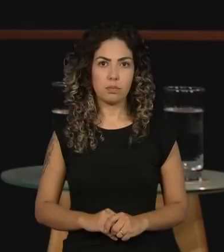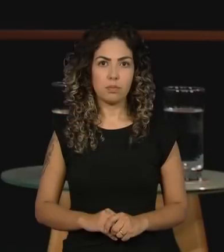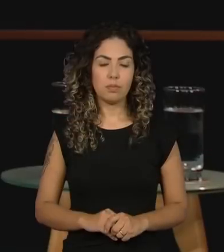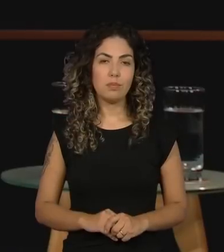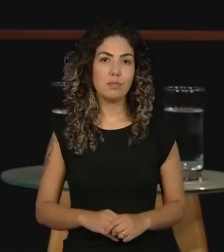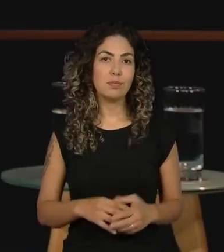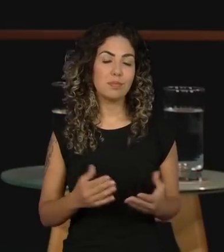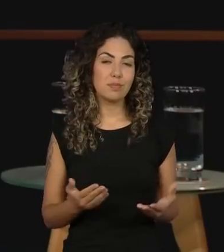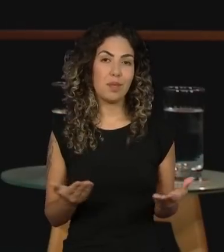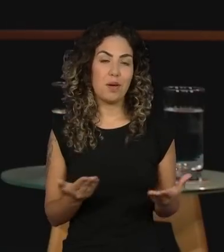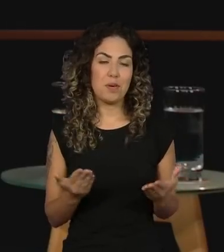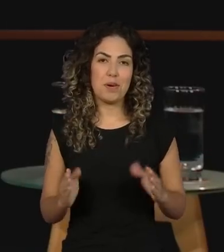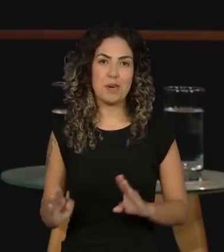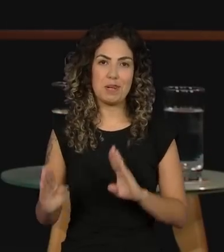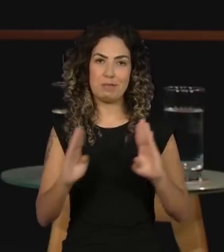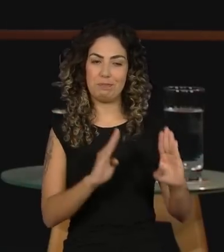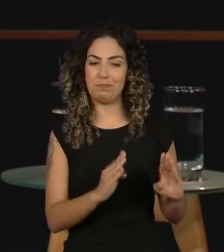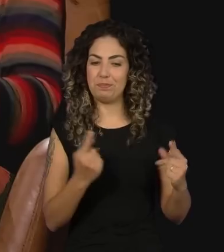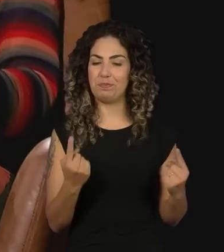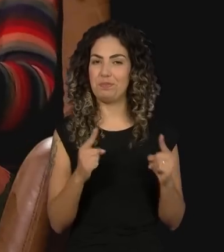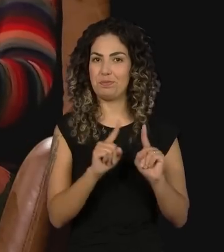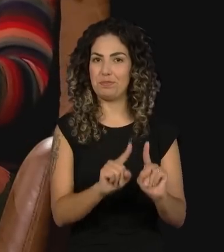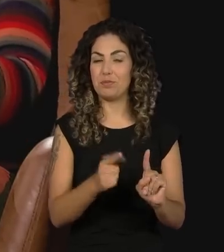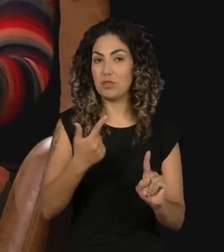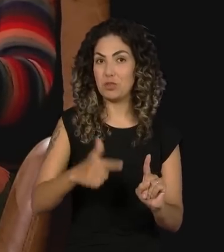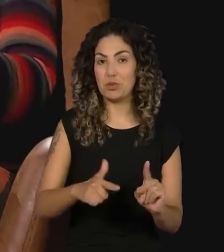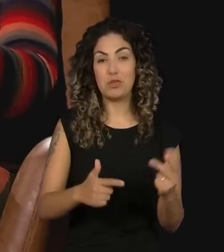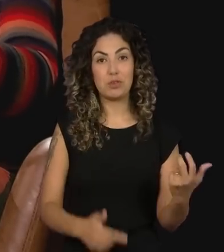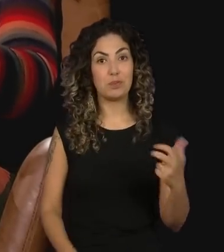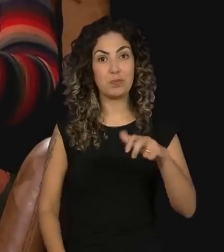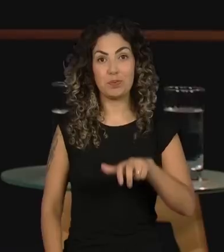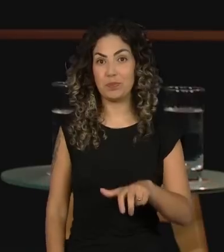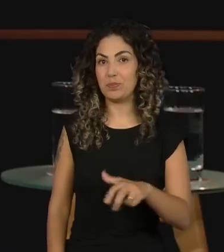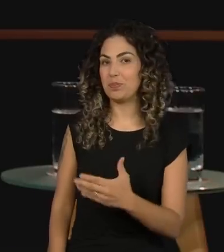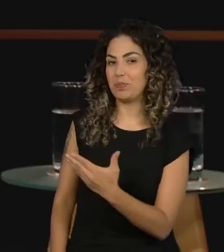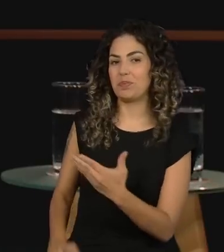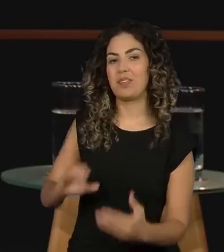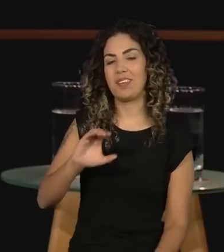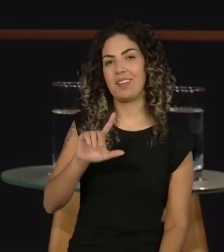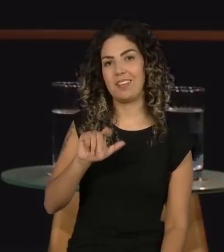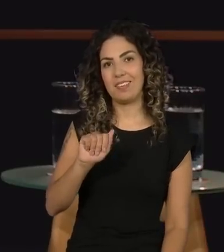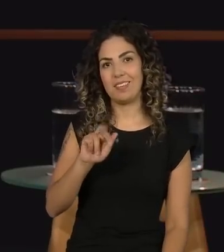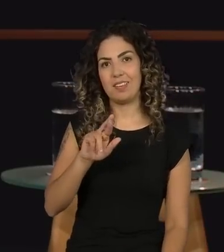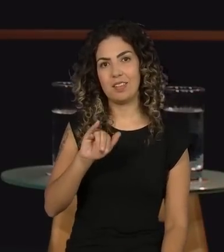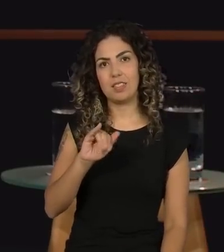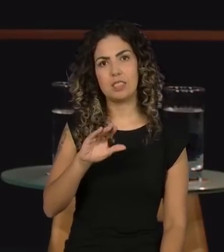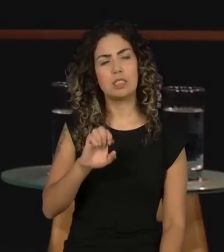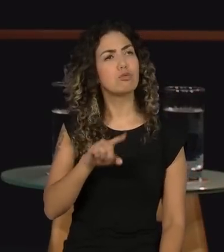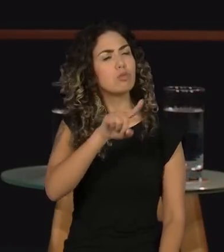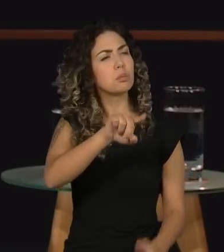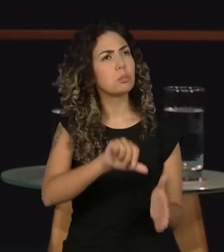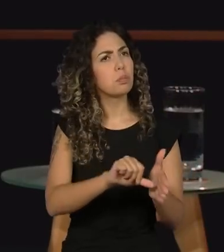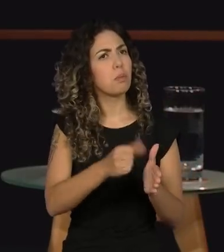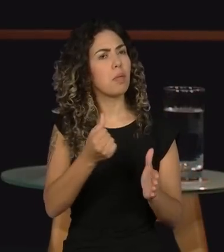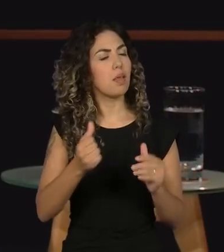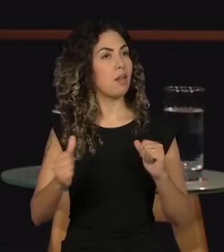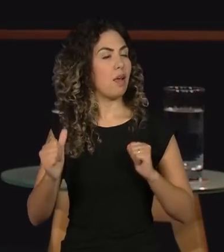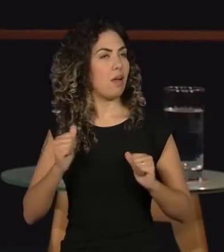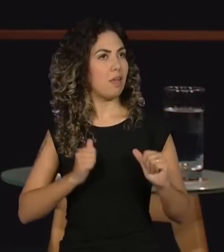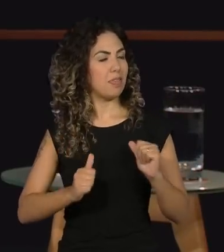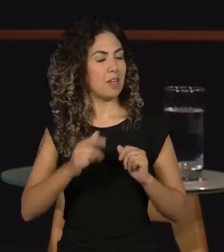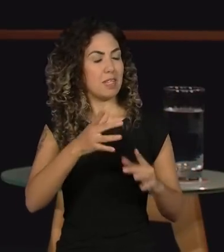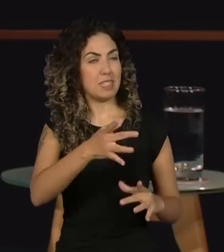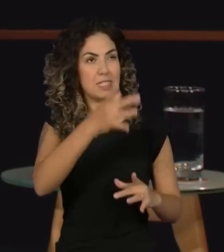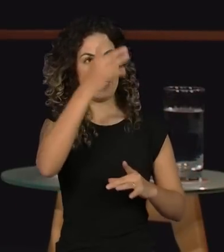Pronto, estamos de volta com Persona, hoje conversando com a Clarice Nisquier. Clarice, a sua primeira participação como atriz, ainda